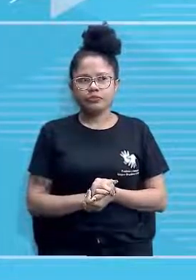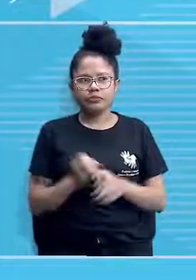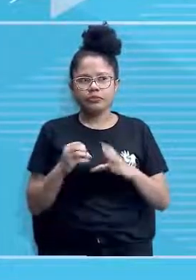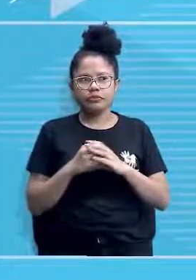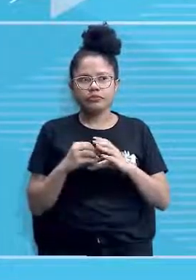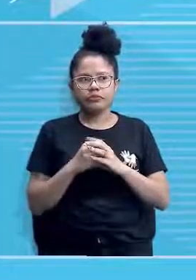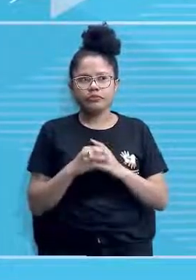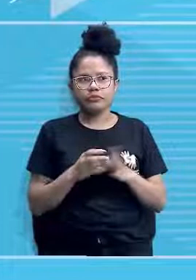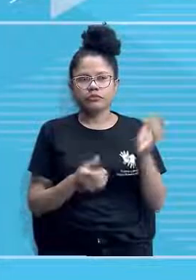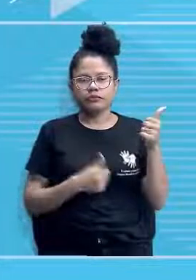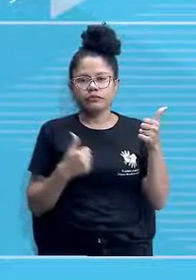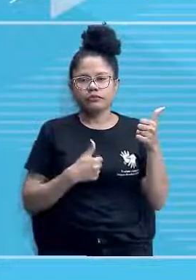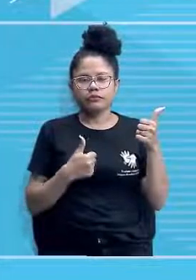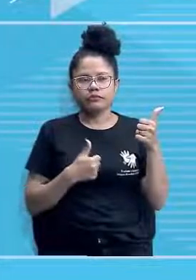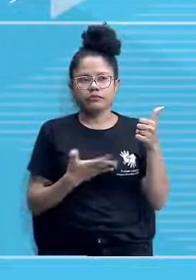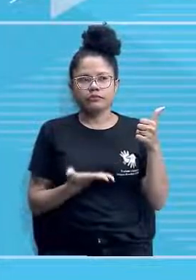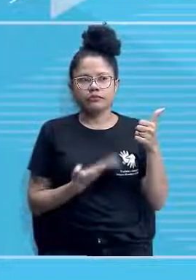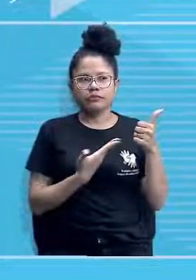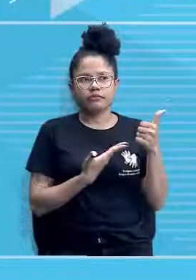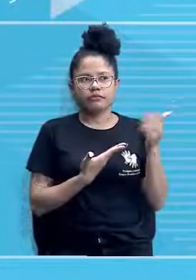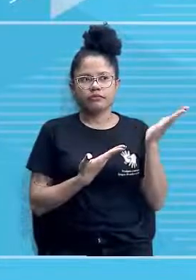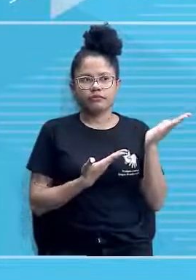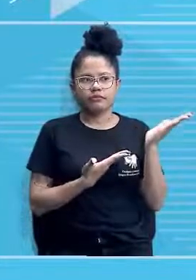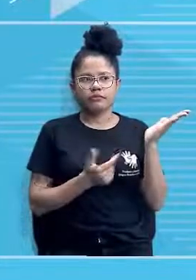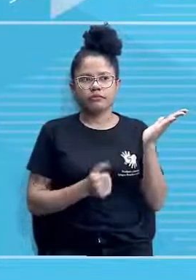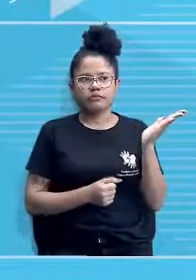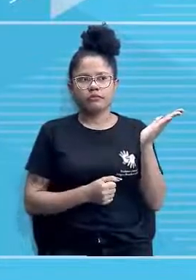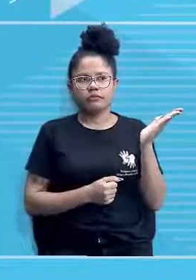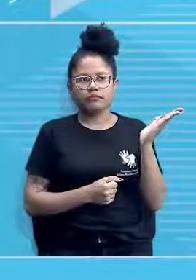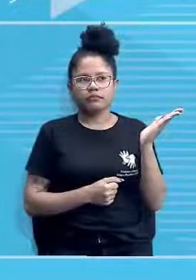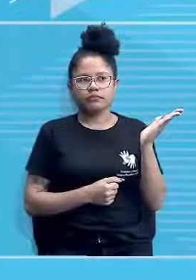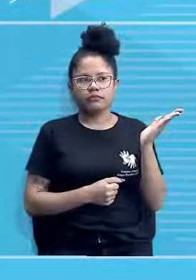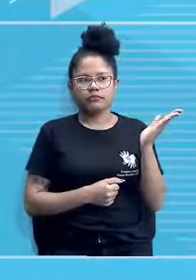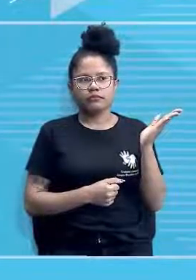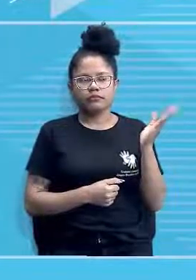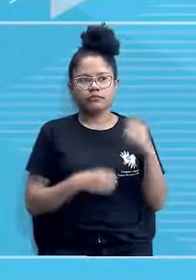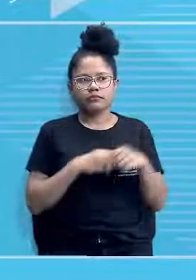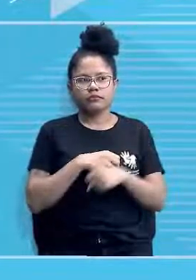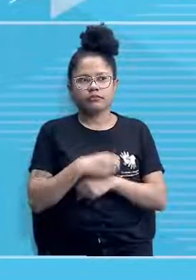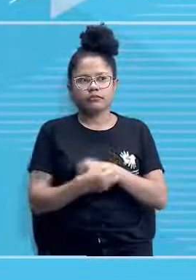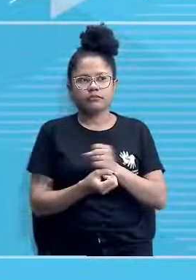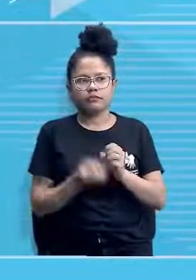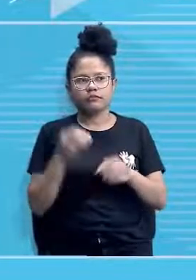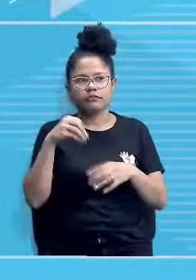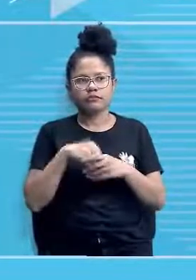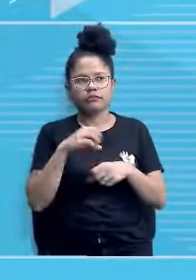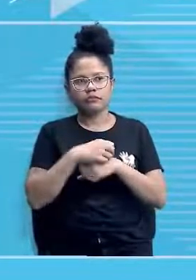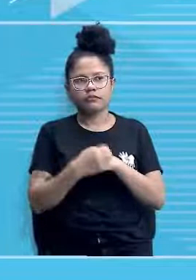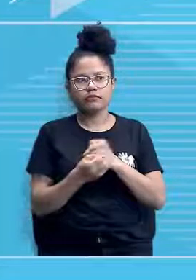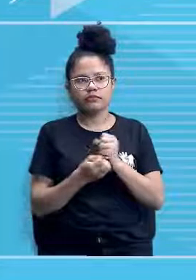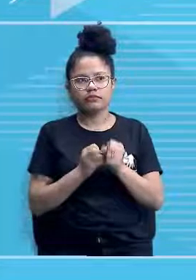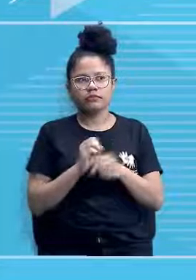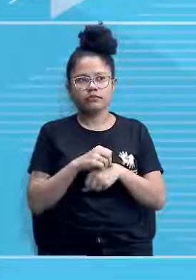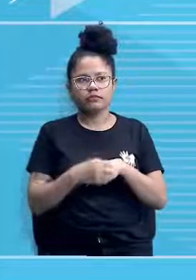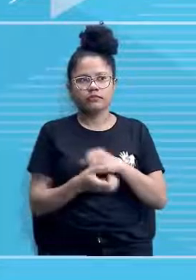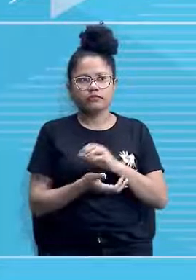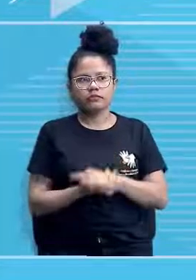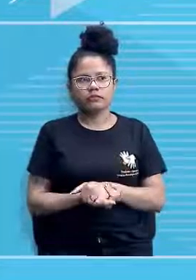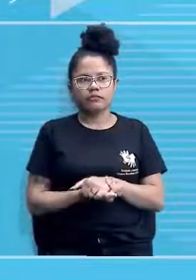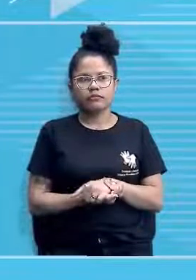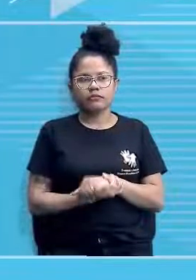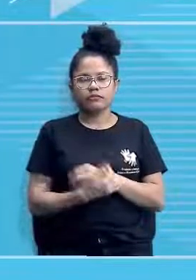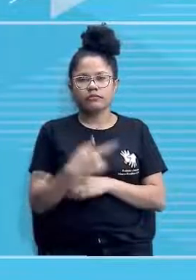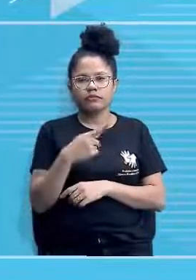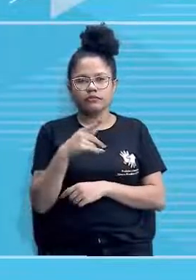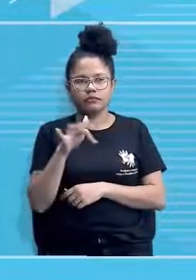diferente é você vai pela primeira tabela que é a força intermolecular quanto maior for a força intermolecular maior vai ser o ponto de